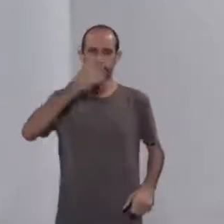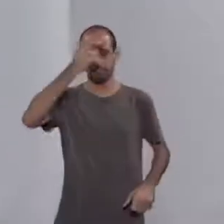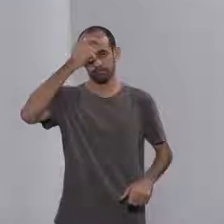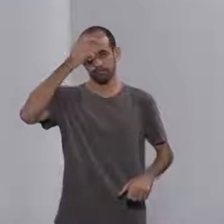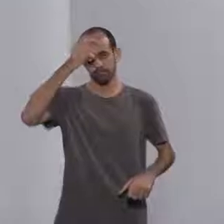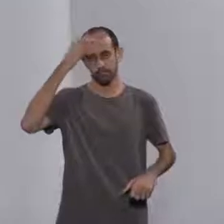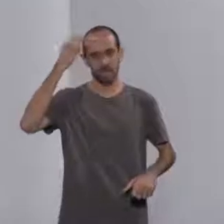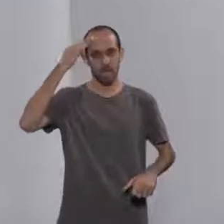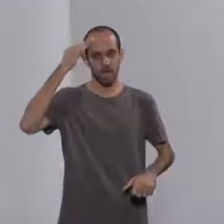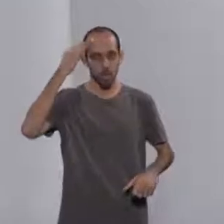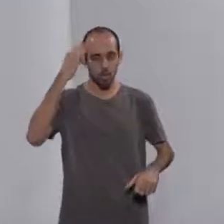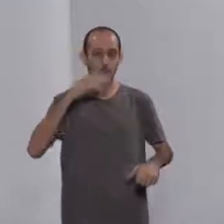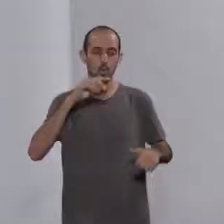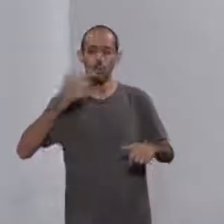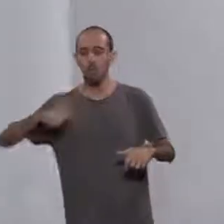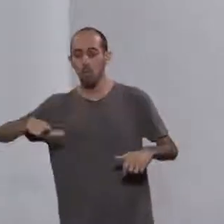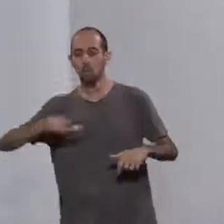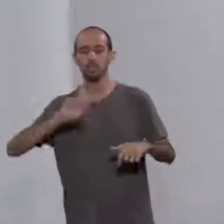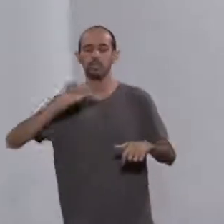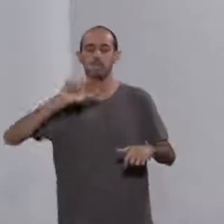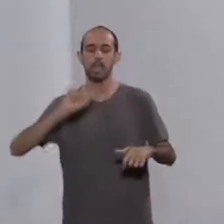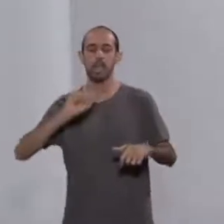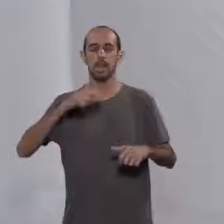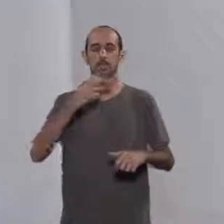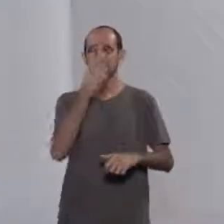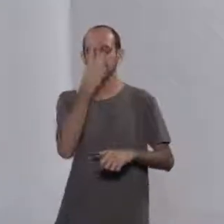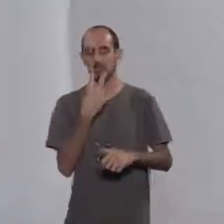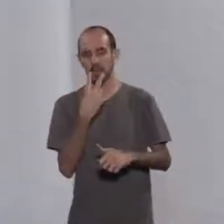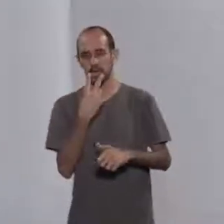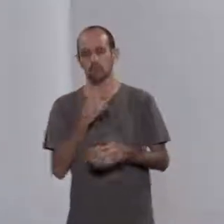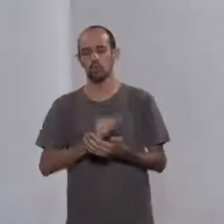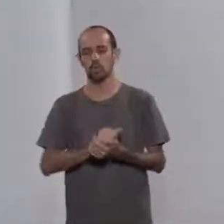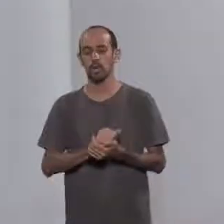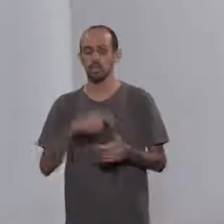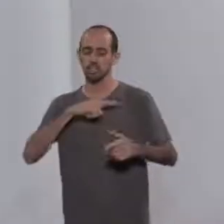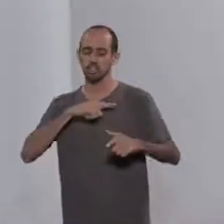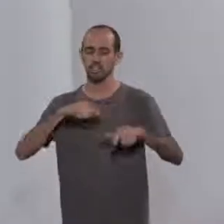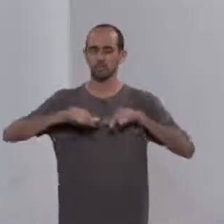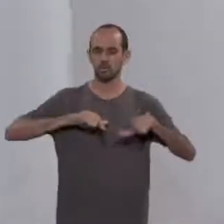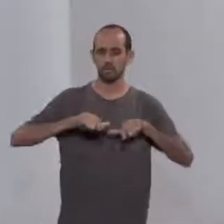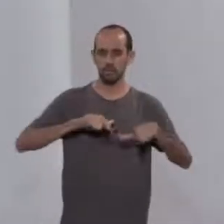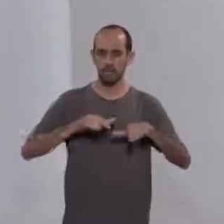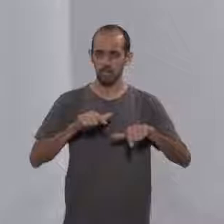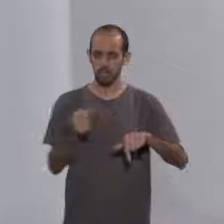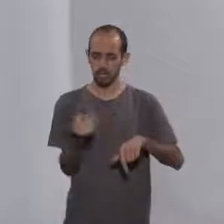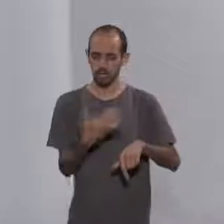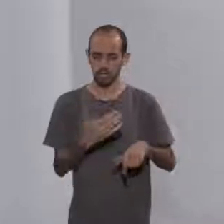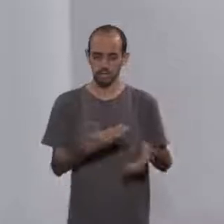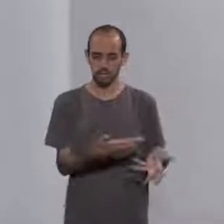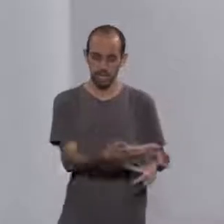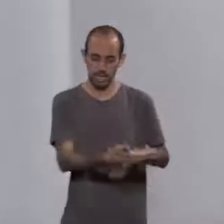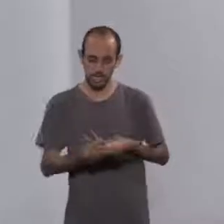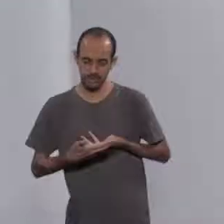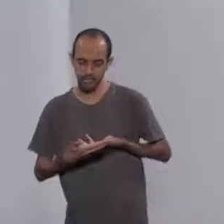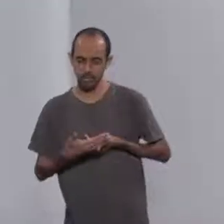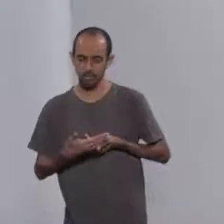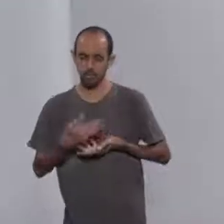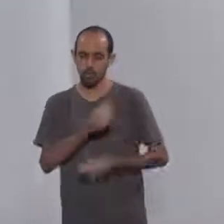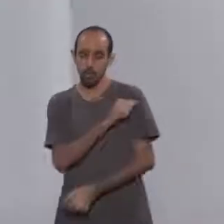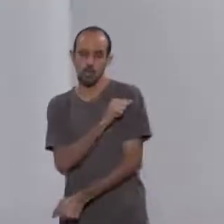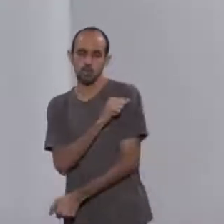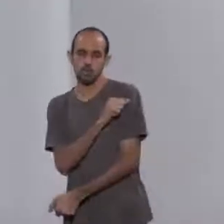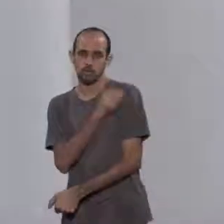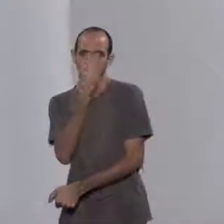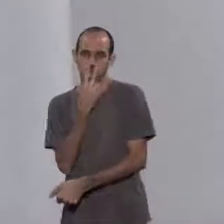é específico para alunos cegos. Então, assim, a gente tem todo um trabalho. Quando a gente recebe um aluno cego que